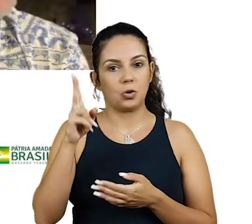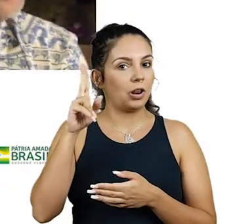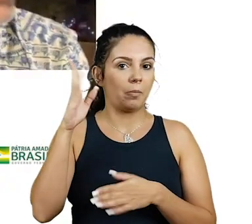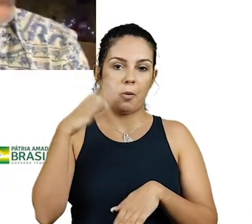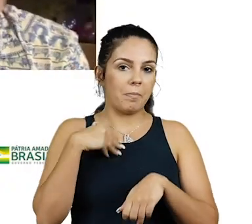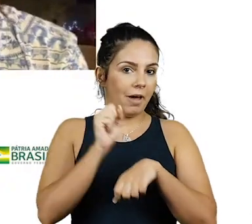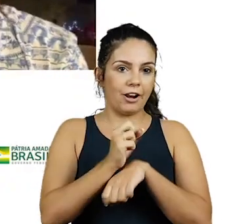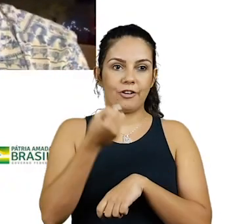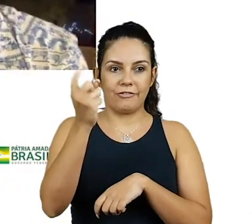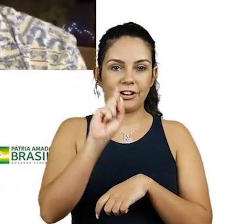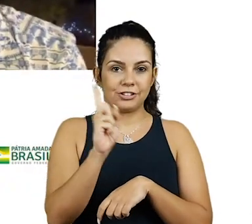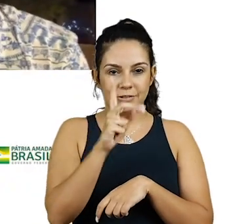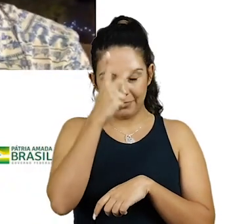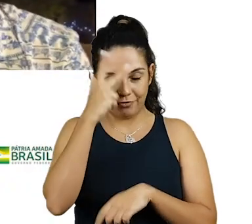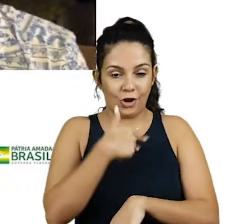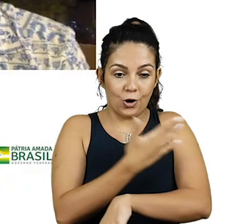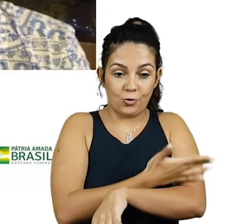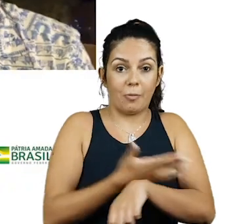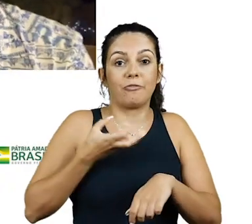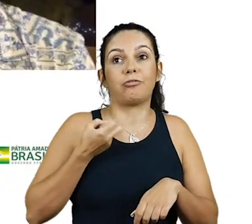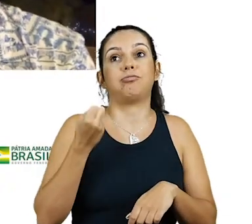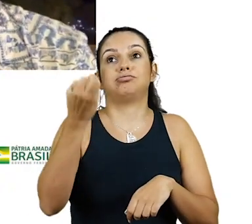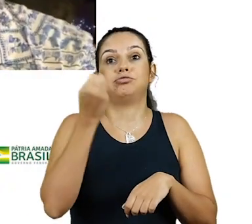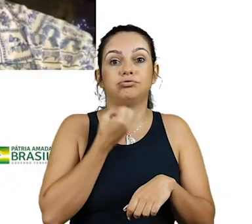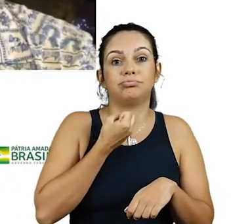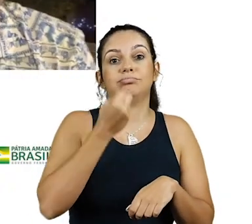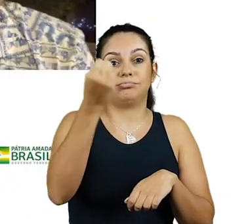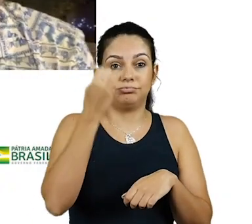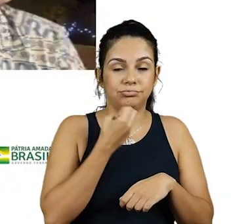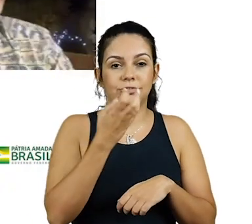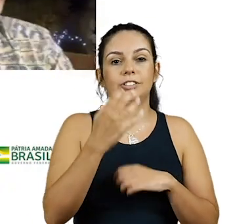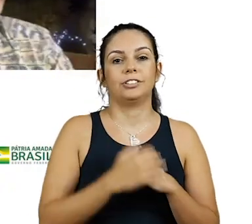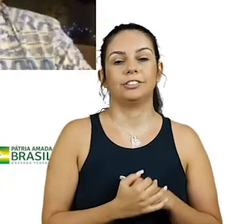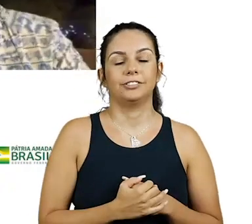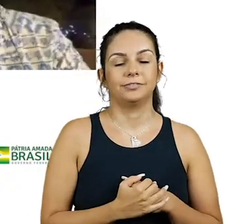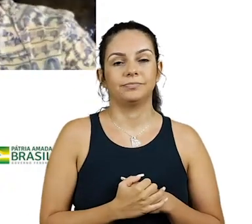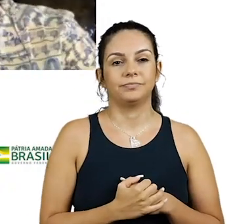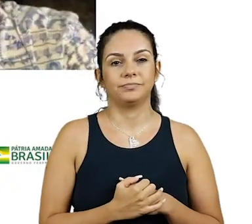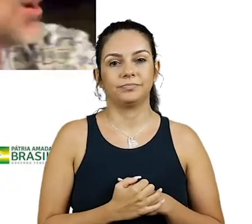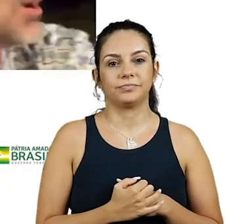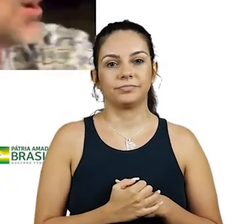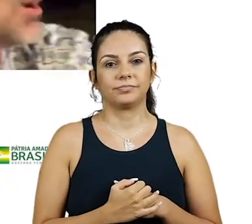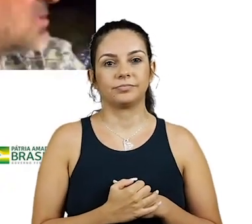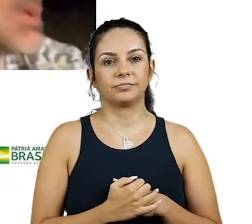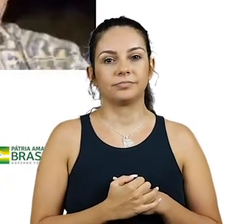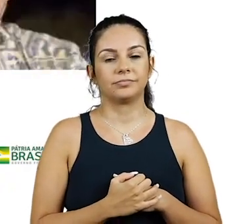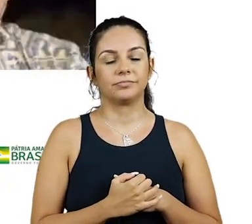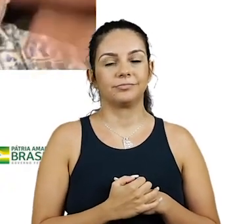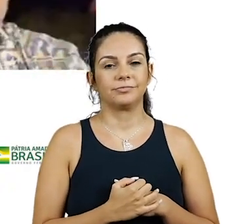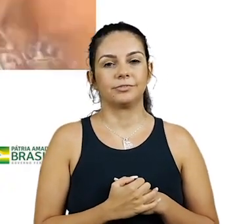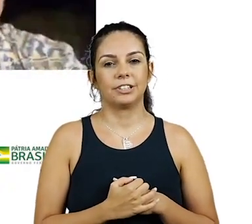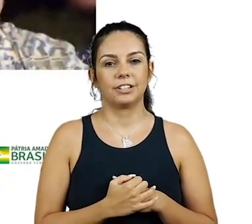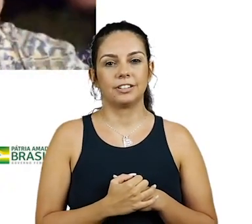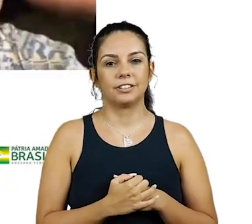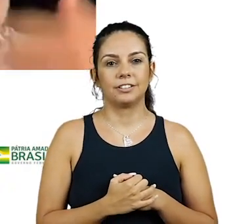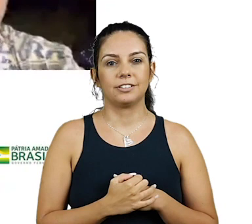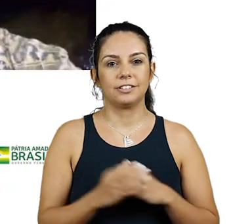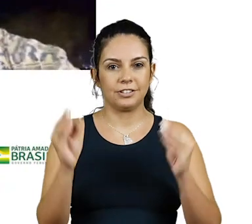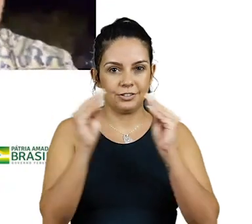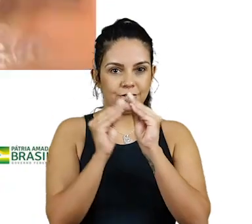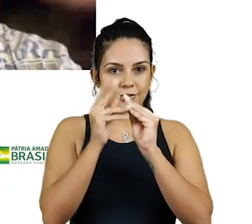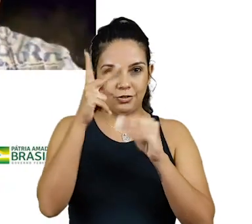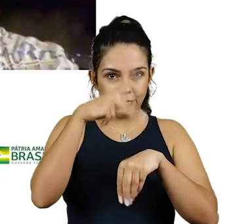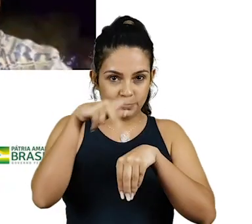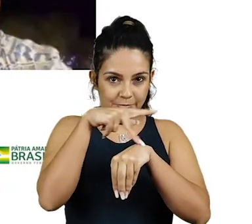então, a pessoa que estava acostumada a viajar, pelo menos eu gostava dessa conta, pelo menos eu queria juntar